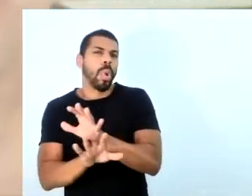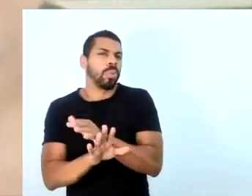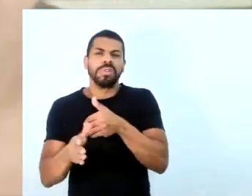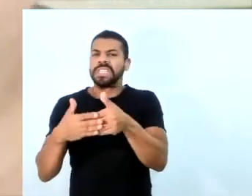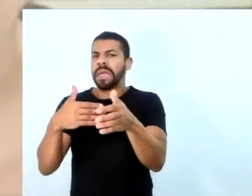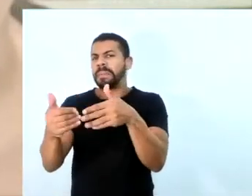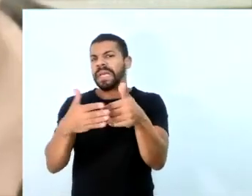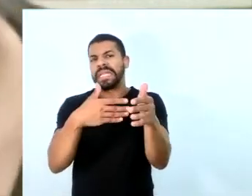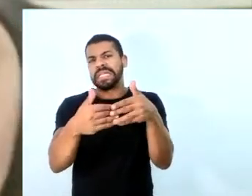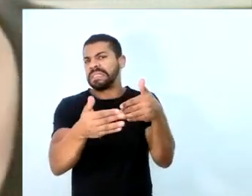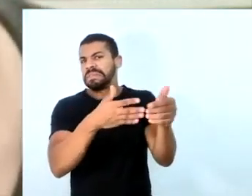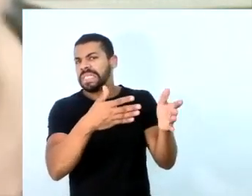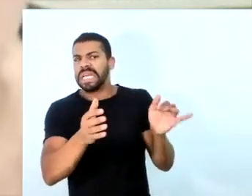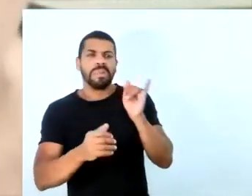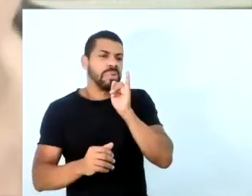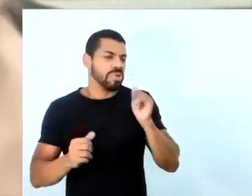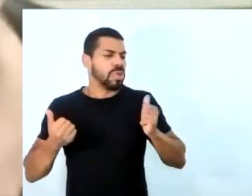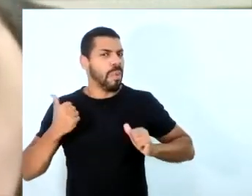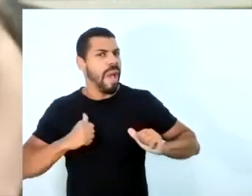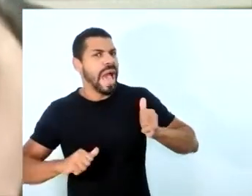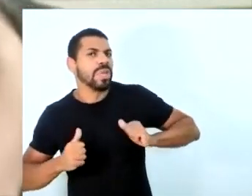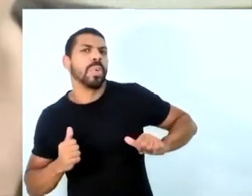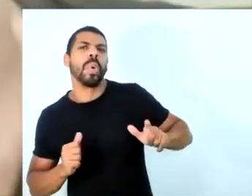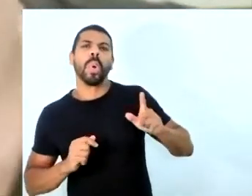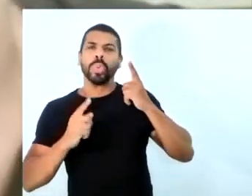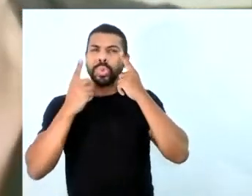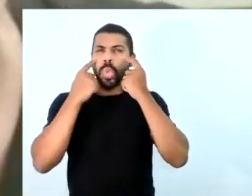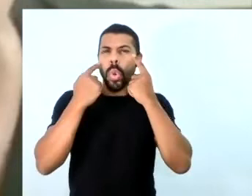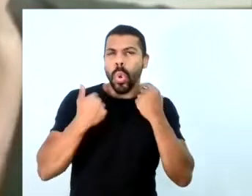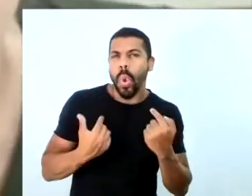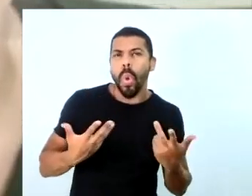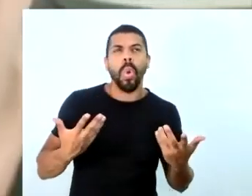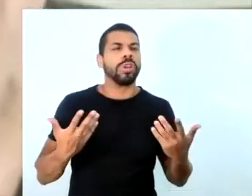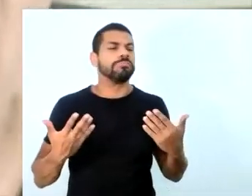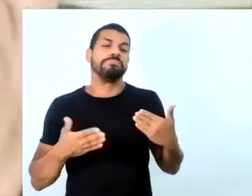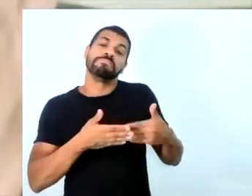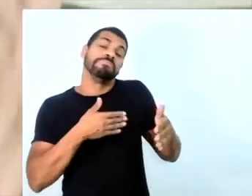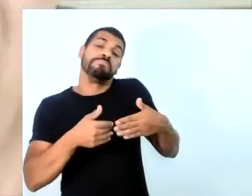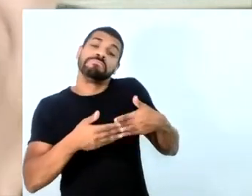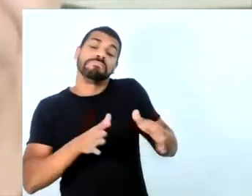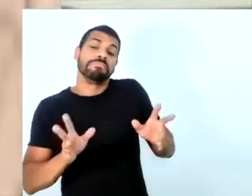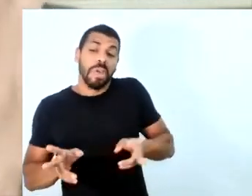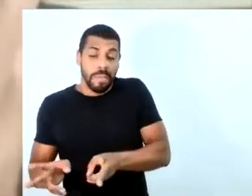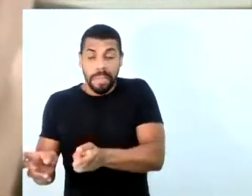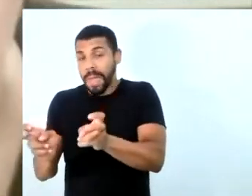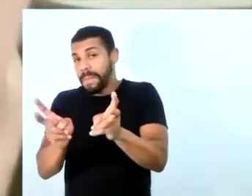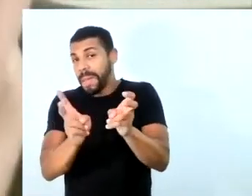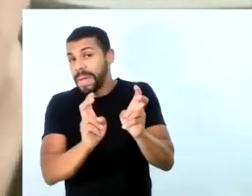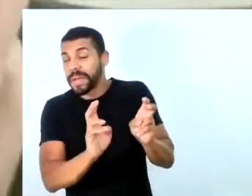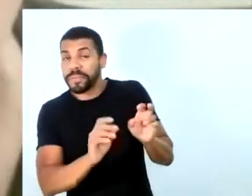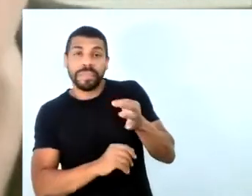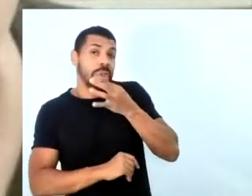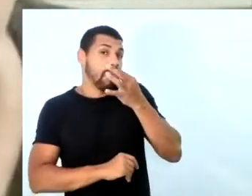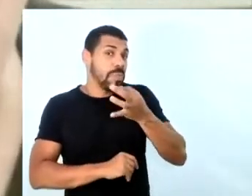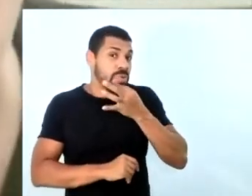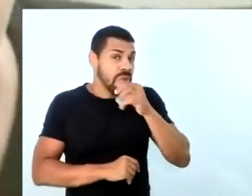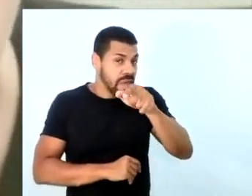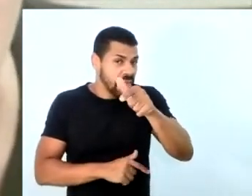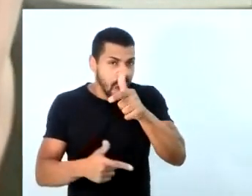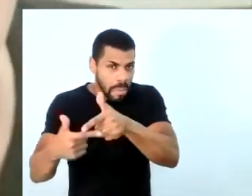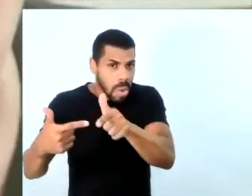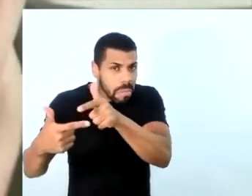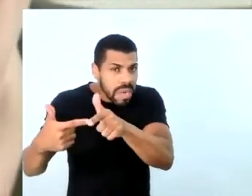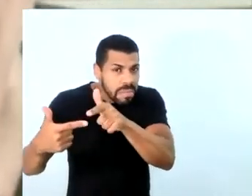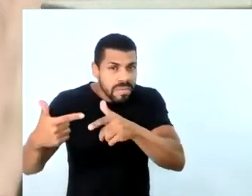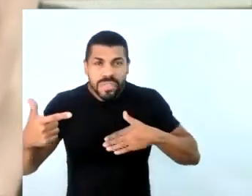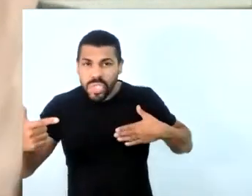tenha acontecido. Se o ator chorou, foi muito forte, mas de repente não é isso que você percebe. Enfim, para você não é um problema, você